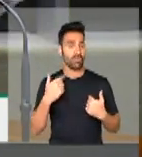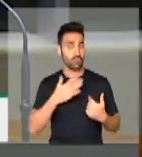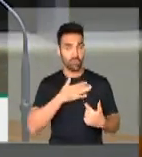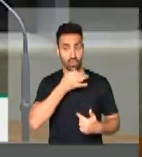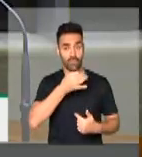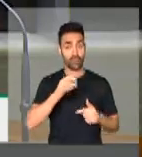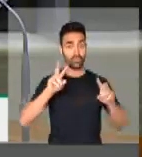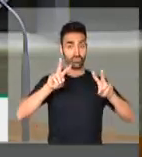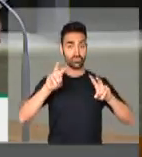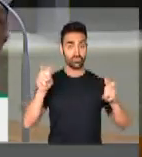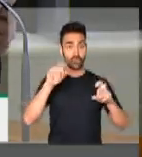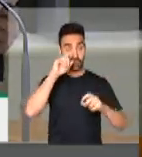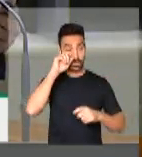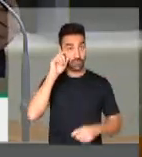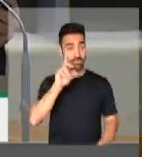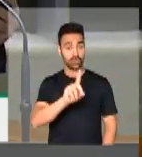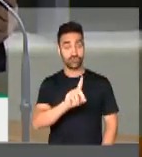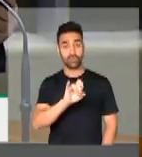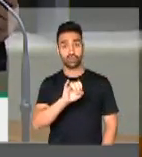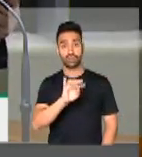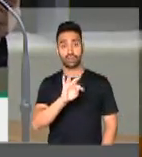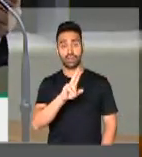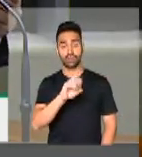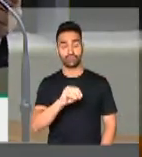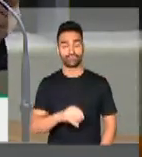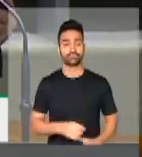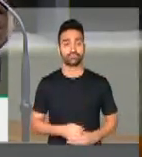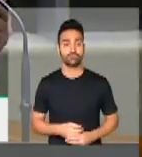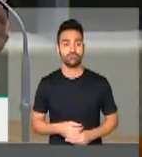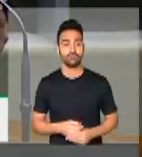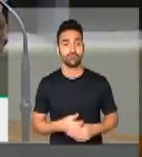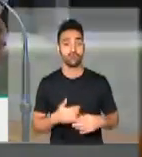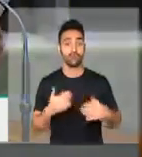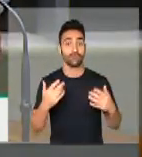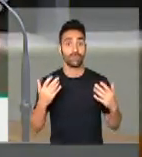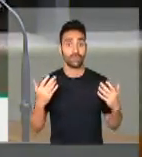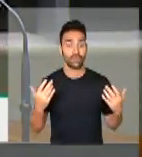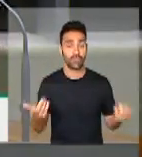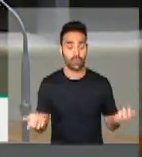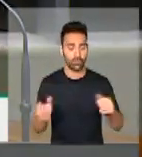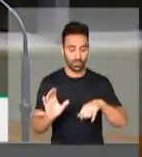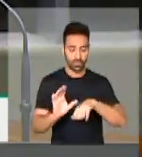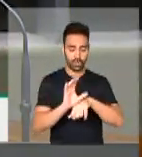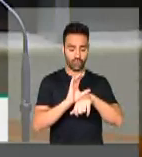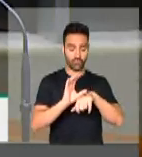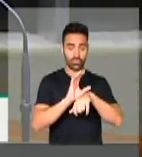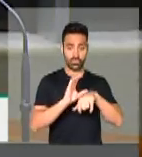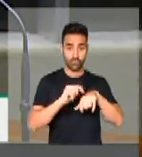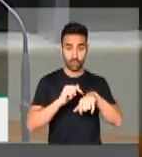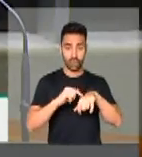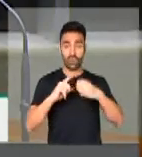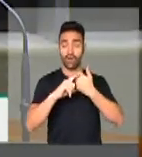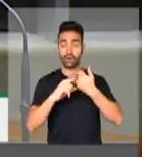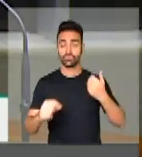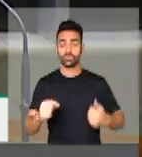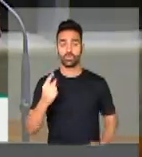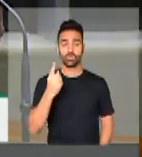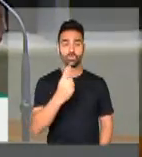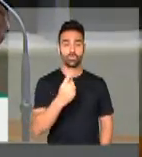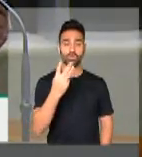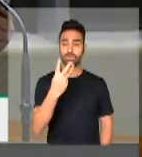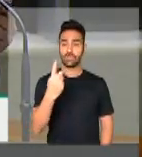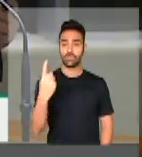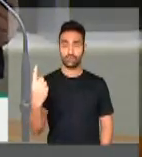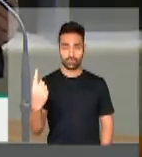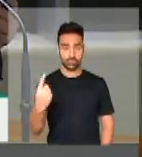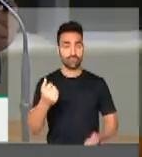Direito. Então, quando a Constituição Federal, no seu artigo 131, fala